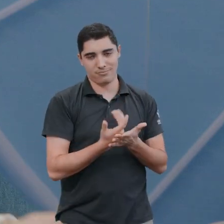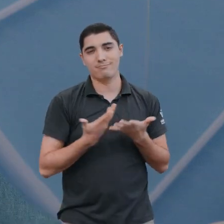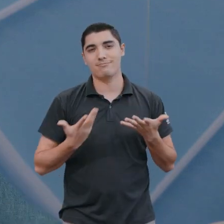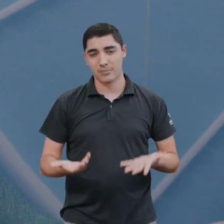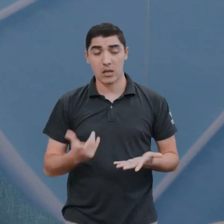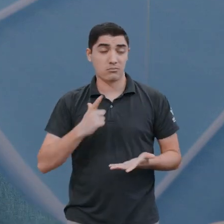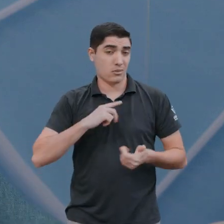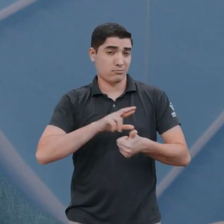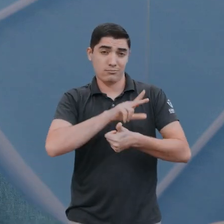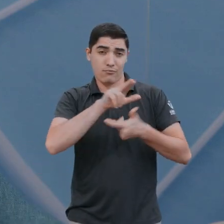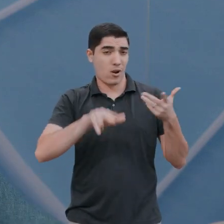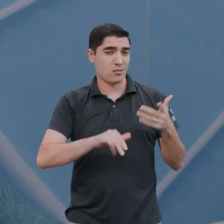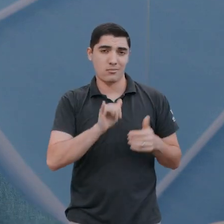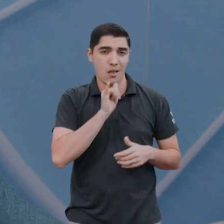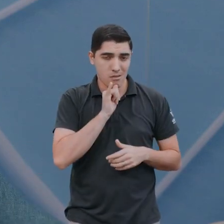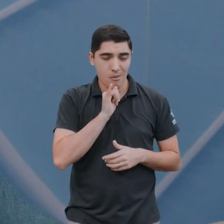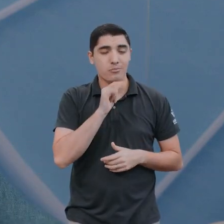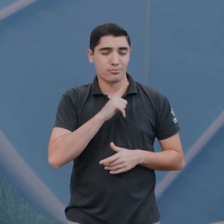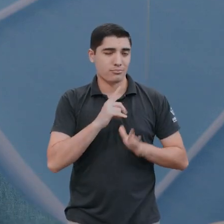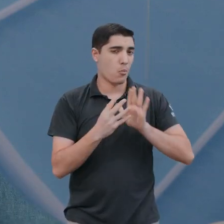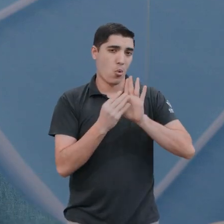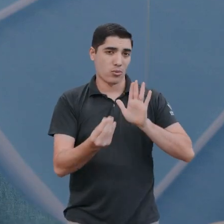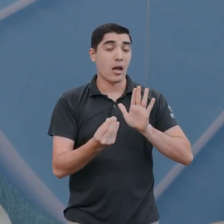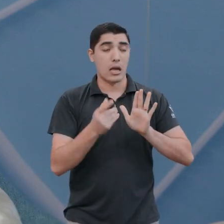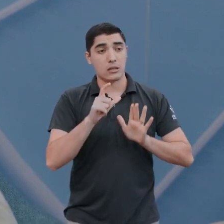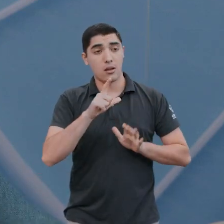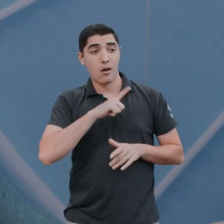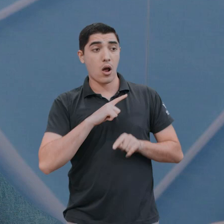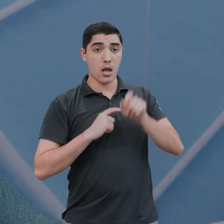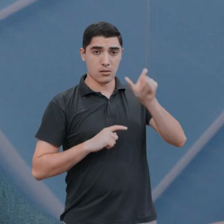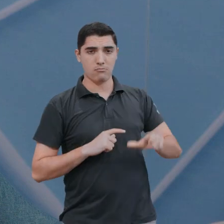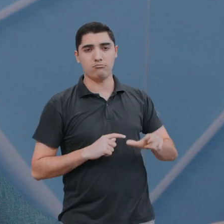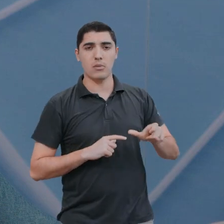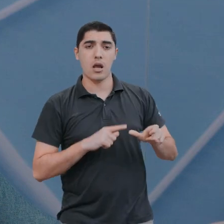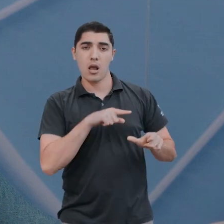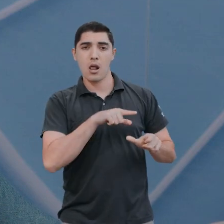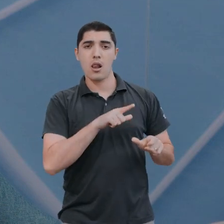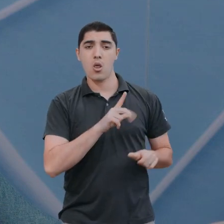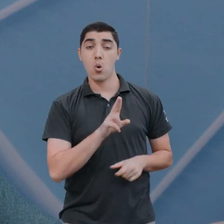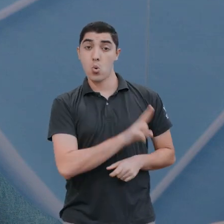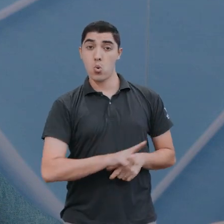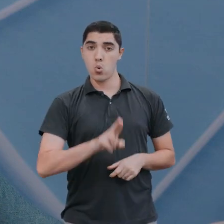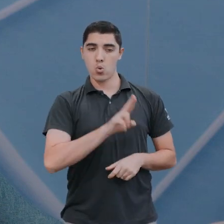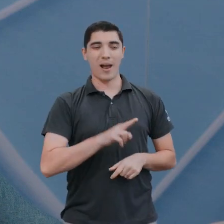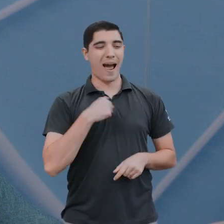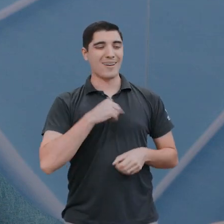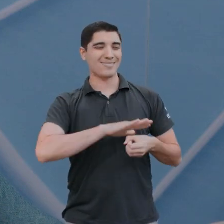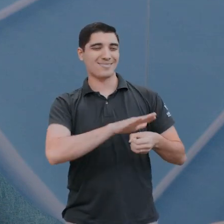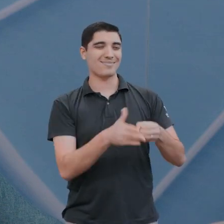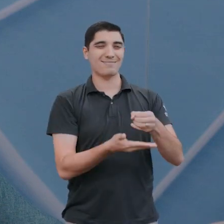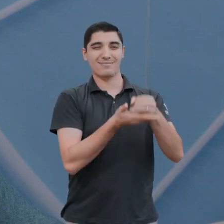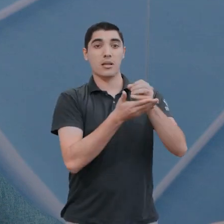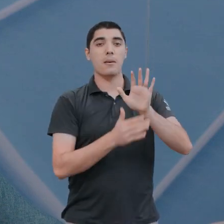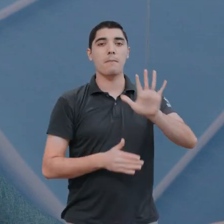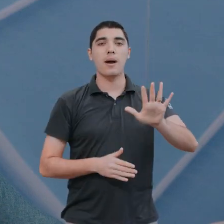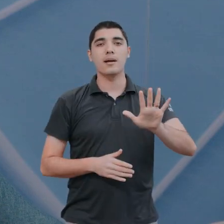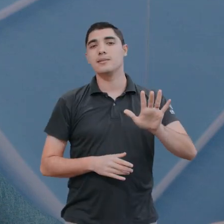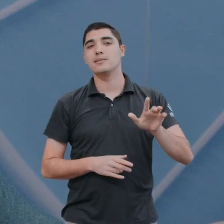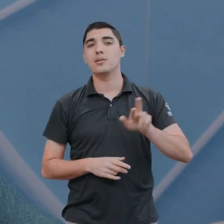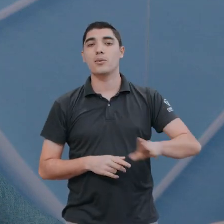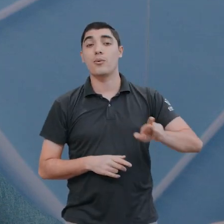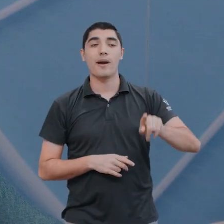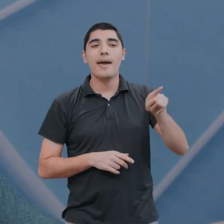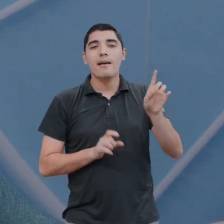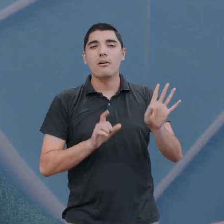de greenwashing, por exemplo, e utiliza desse discurso de sustentabilidade quando na verdade é só